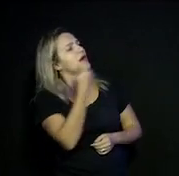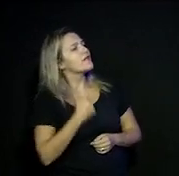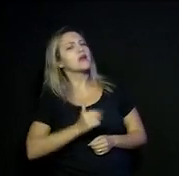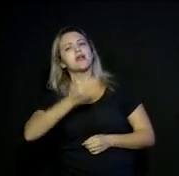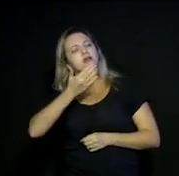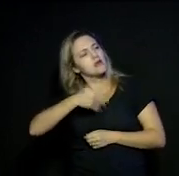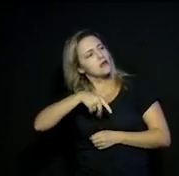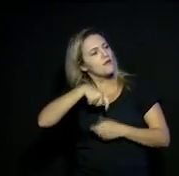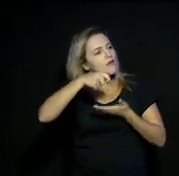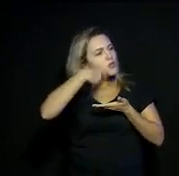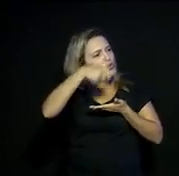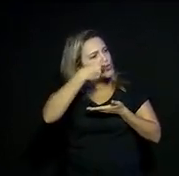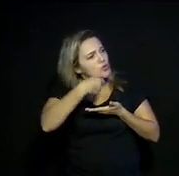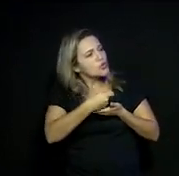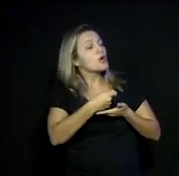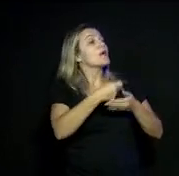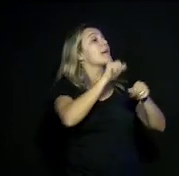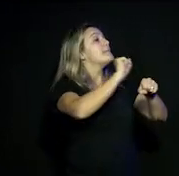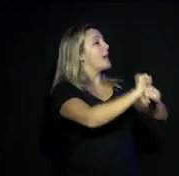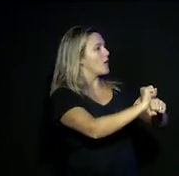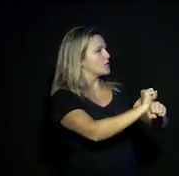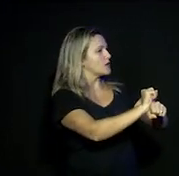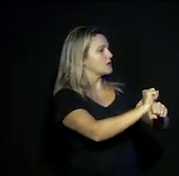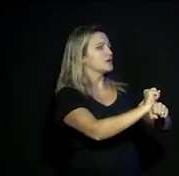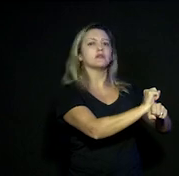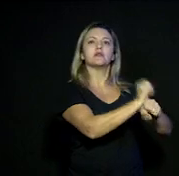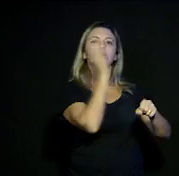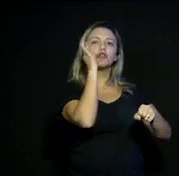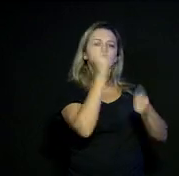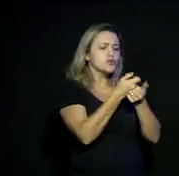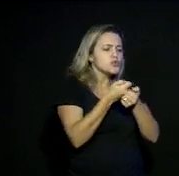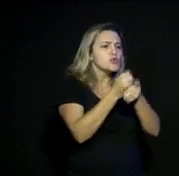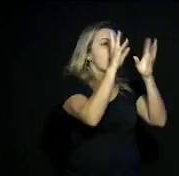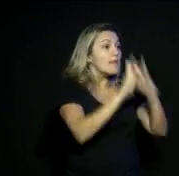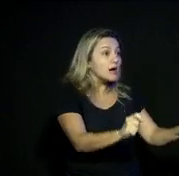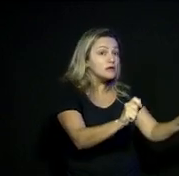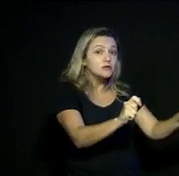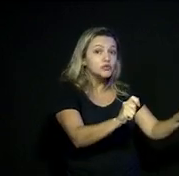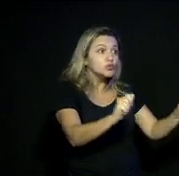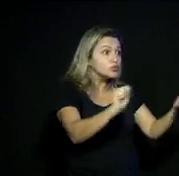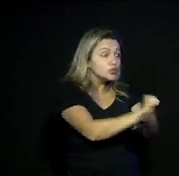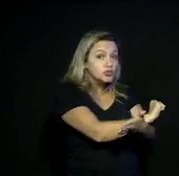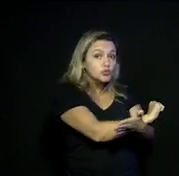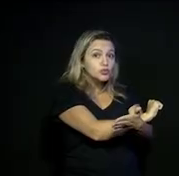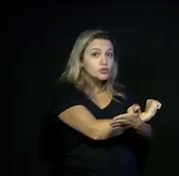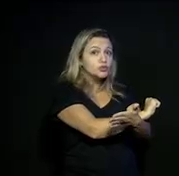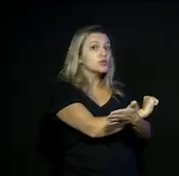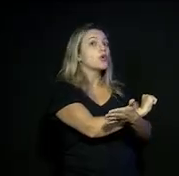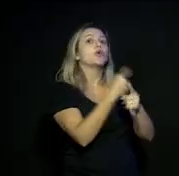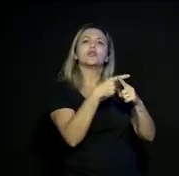para almoçar, sei lá, vai lá, dá o stop no joguinho, apaga tudo. Ele perdeu tudo, esse menino, quando você dá o stop?